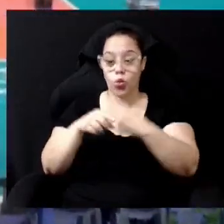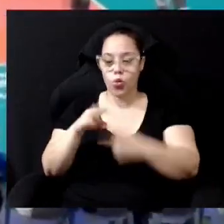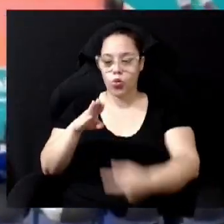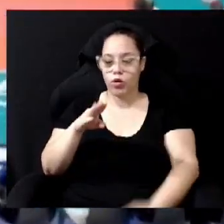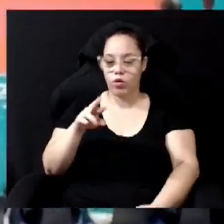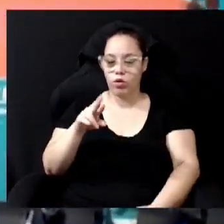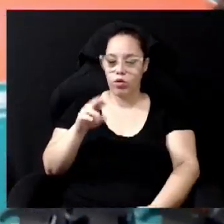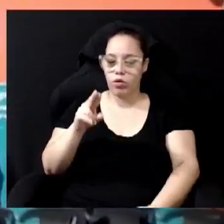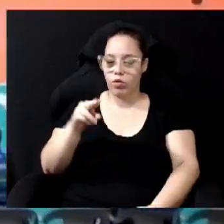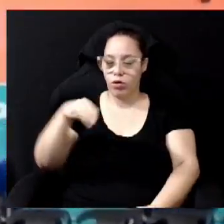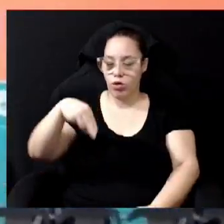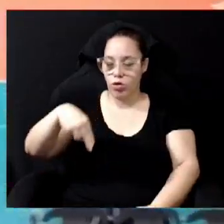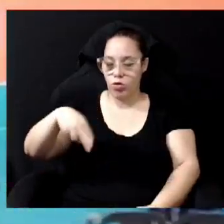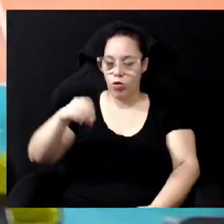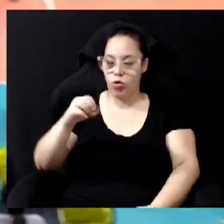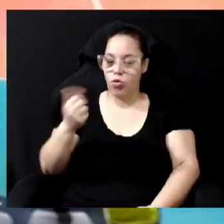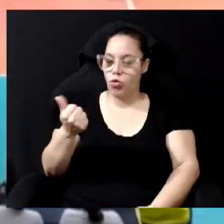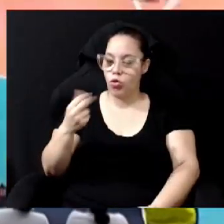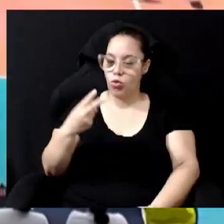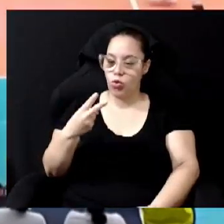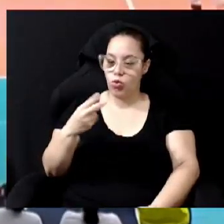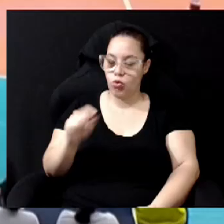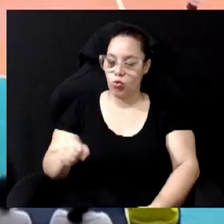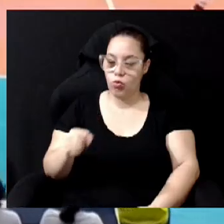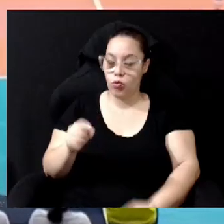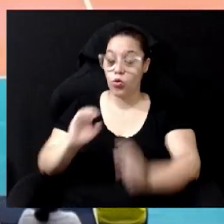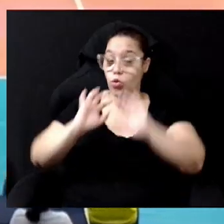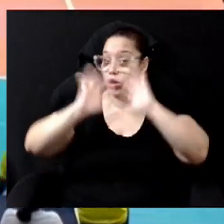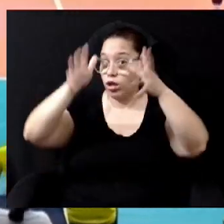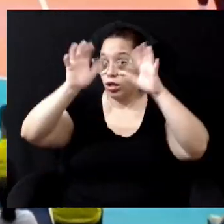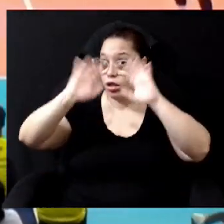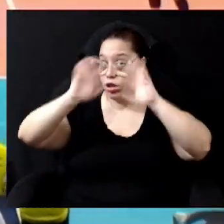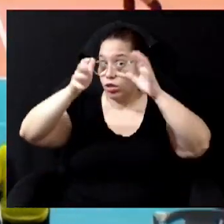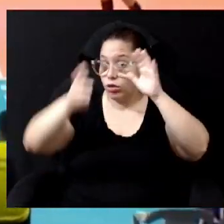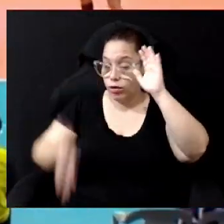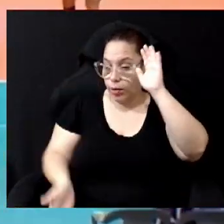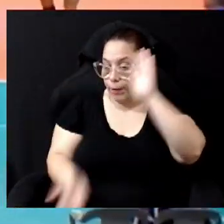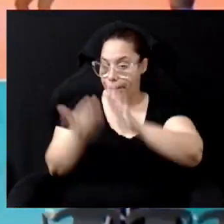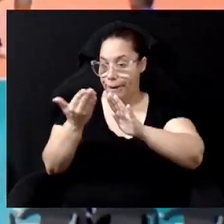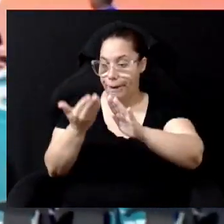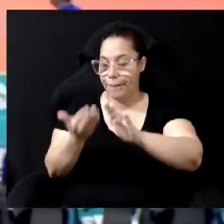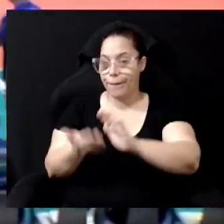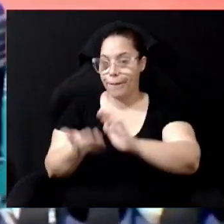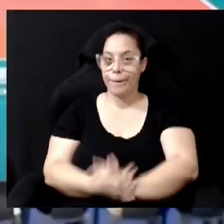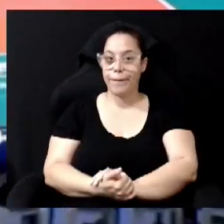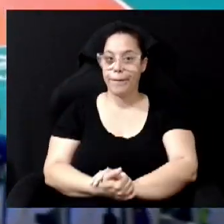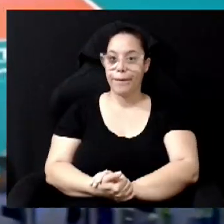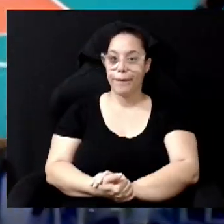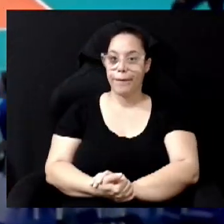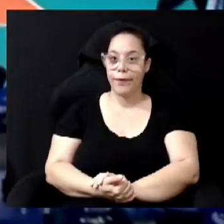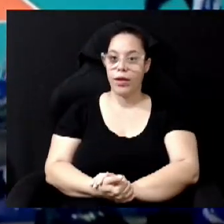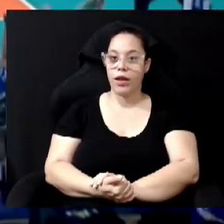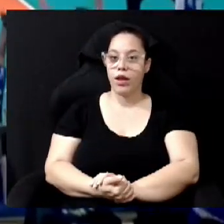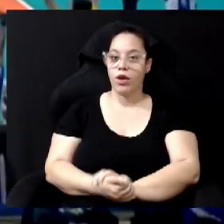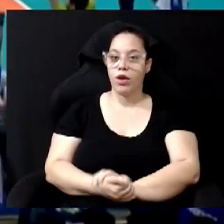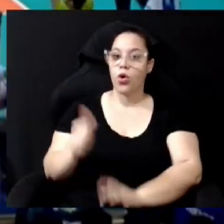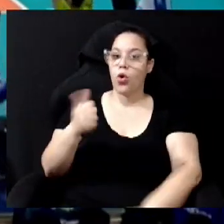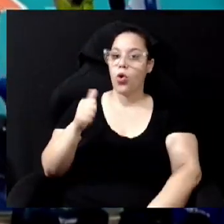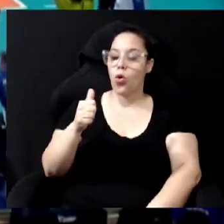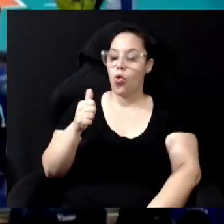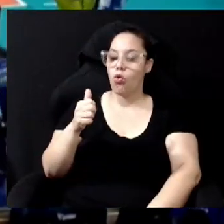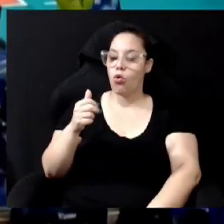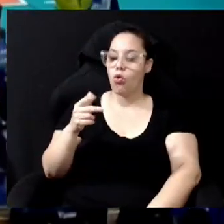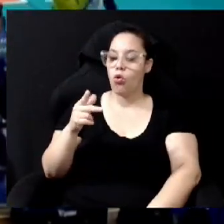12 pontos, sendo 2 de saque. Adriano contribuiu com 11 pontos e Judson com